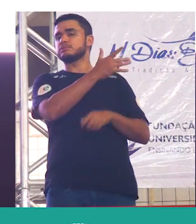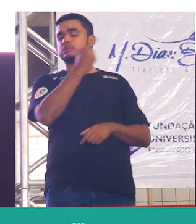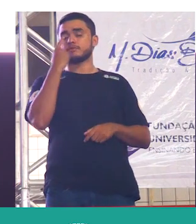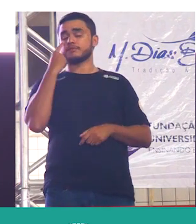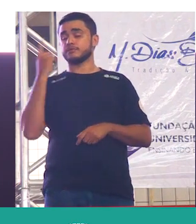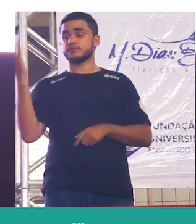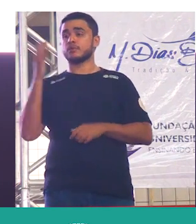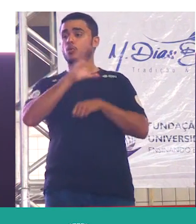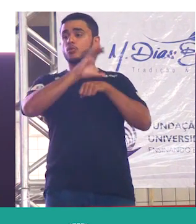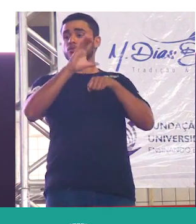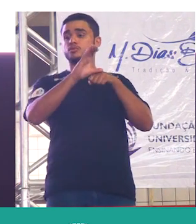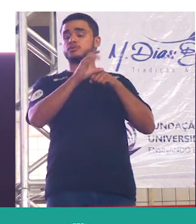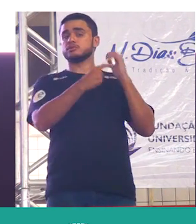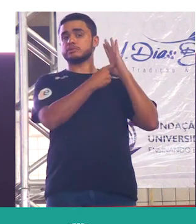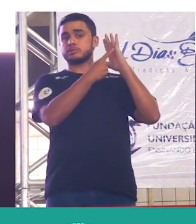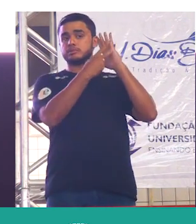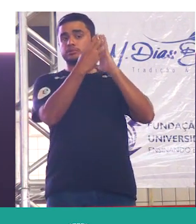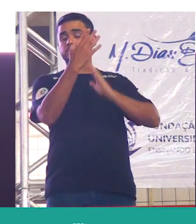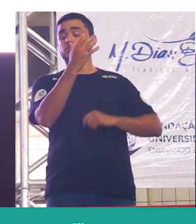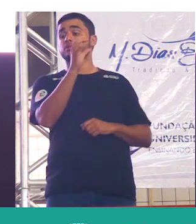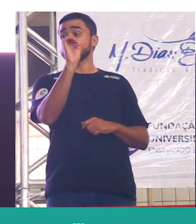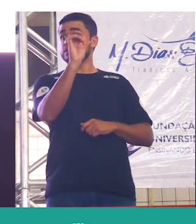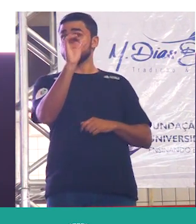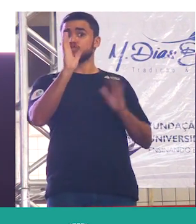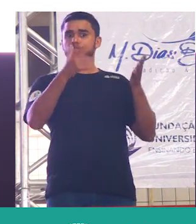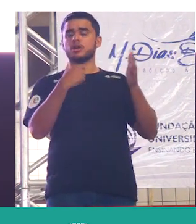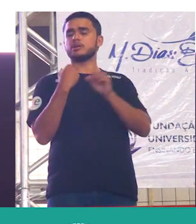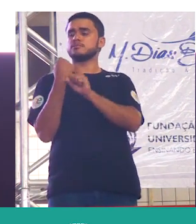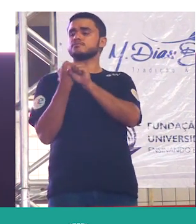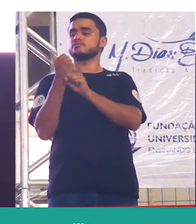Gravem isso, Constituição de